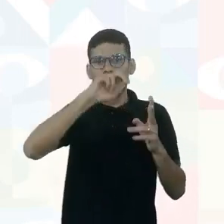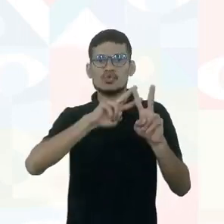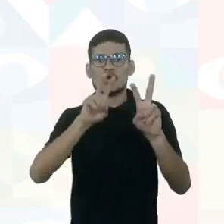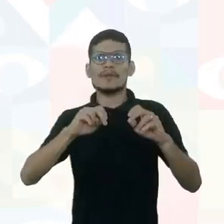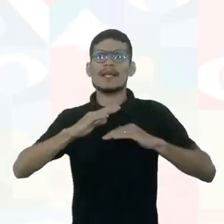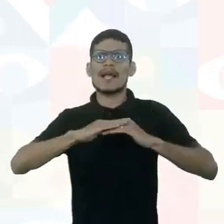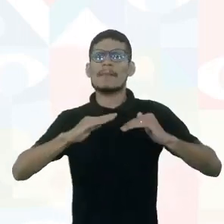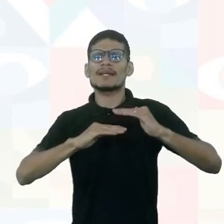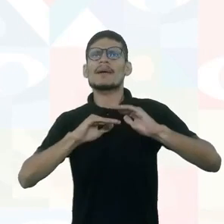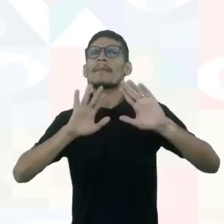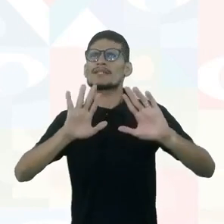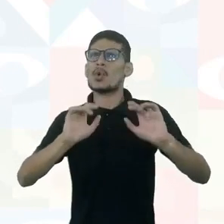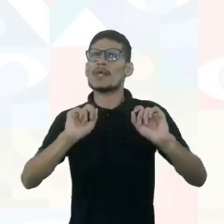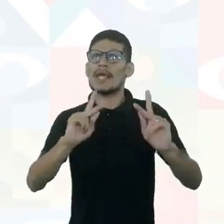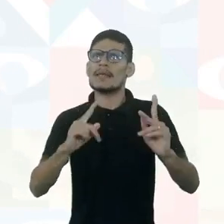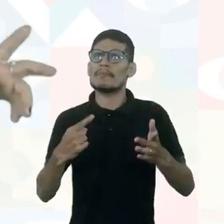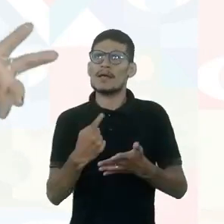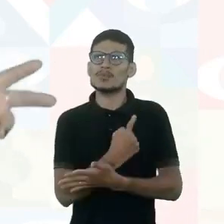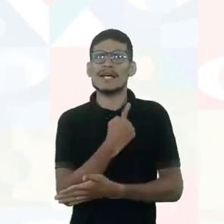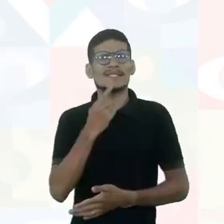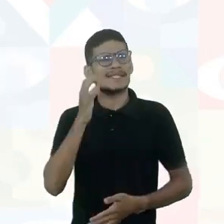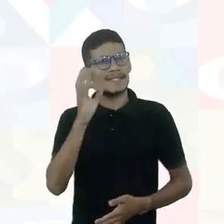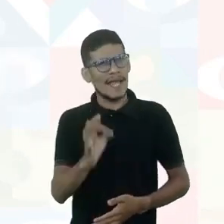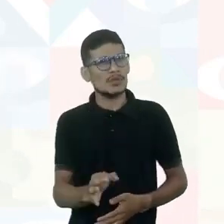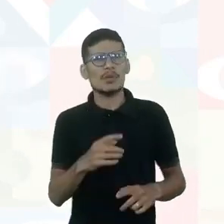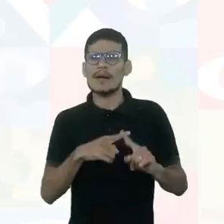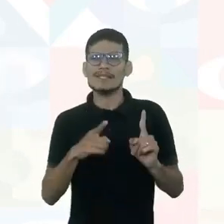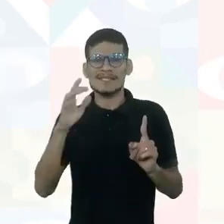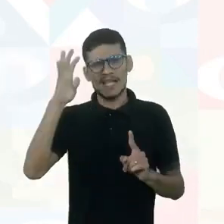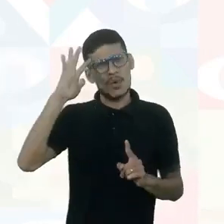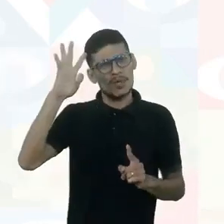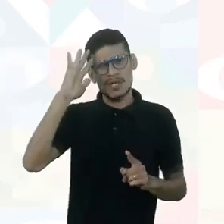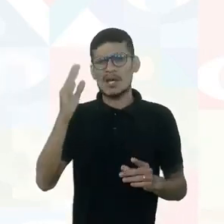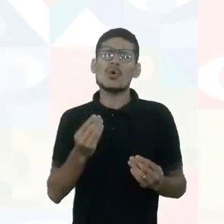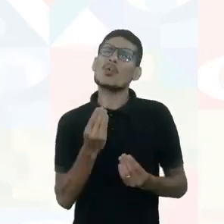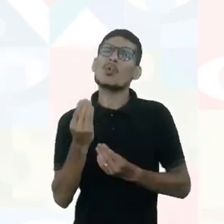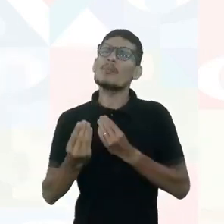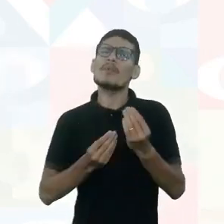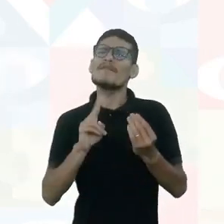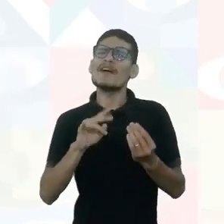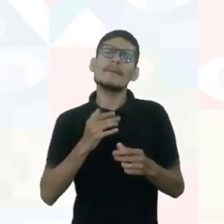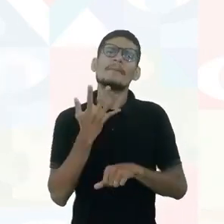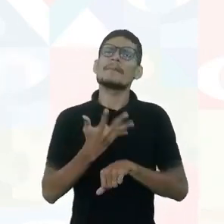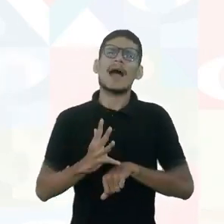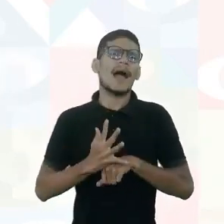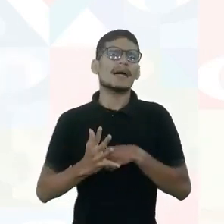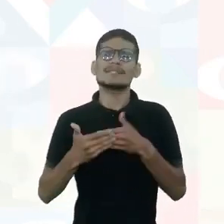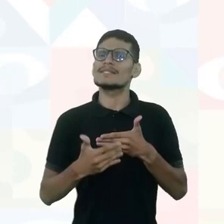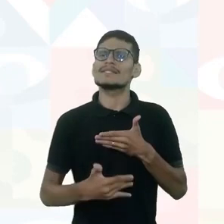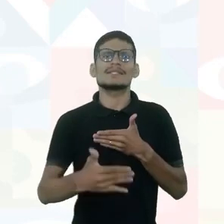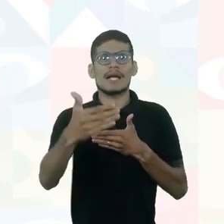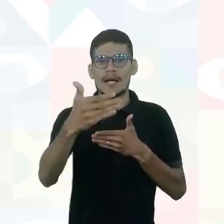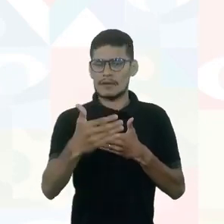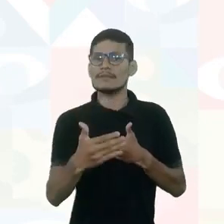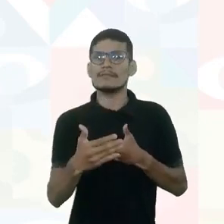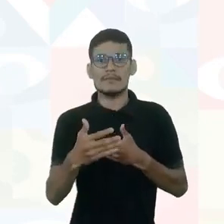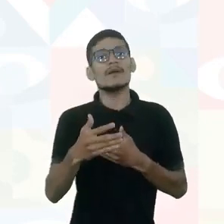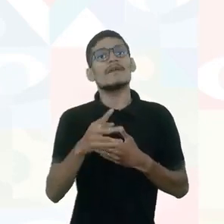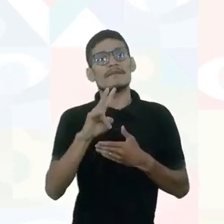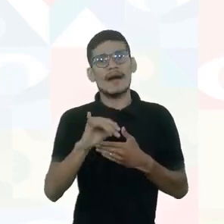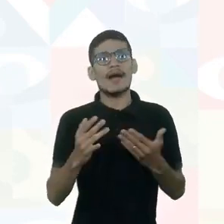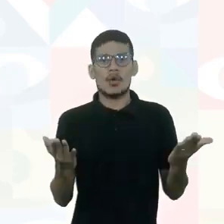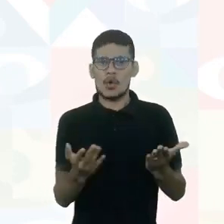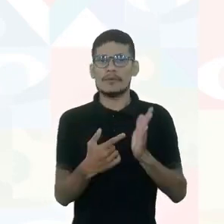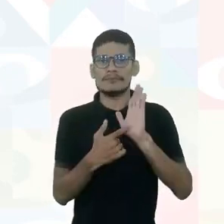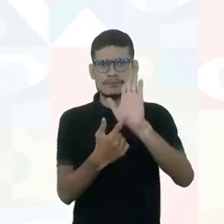você vai dizer, certo, professora, a gente aprendeu na teoria. E como vai ser isso na prática? Vai ser o que você vai ver